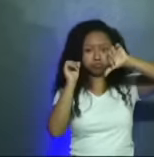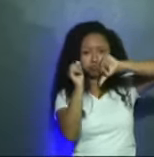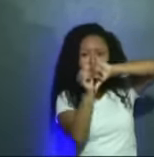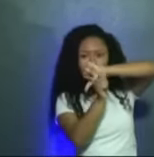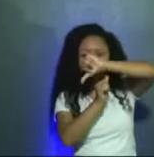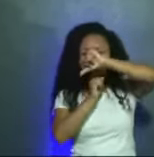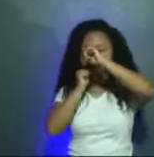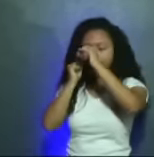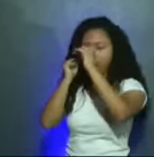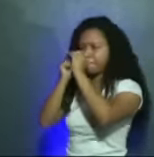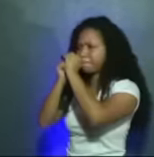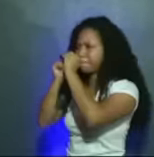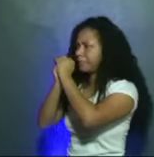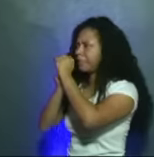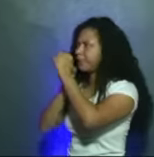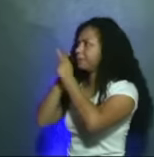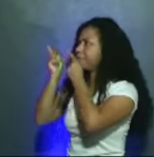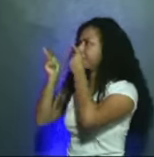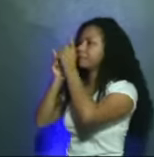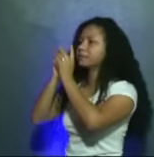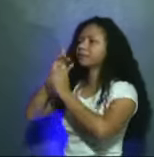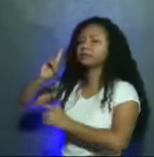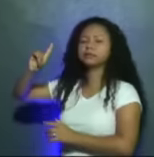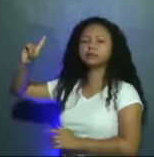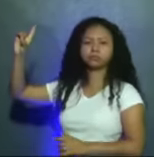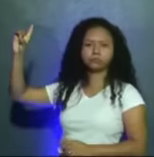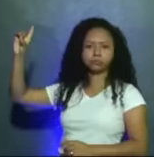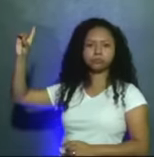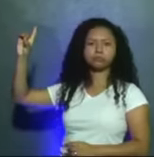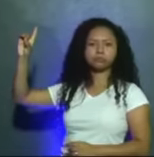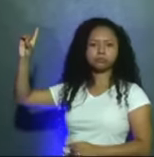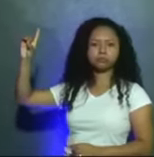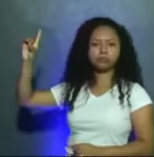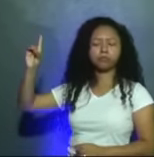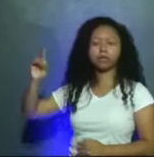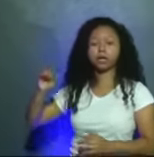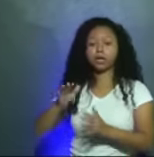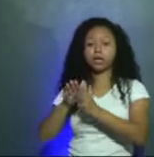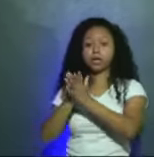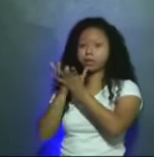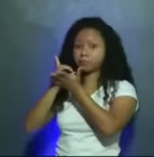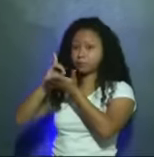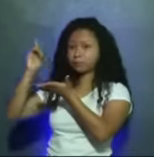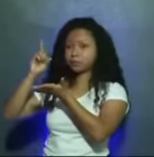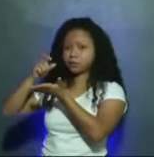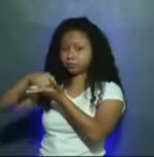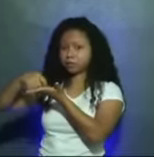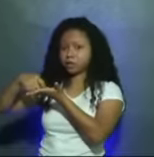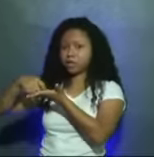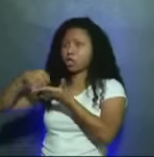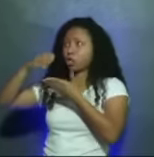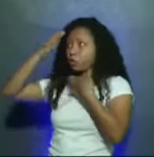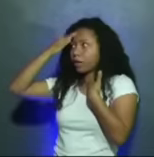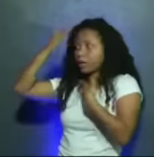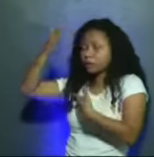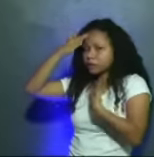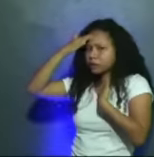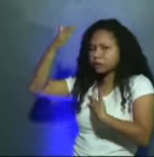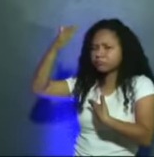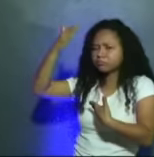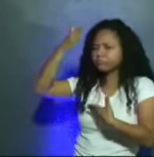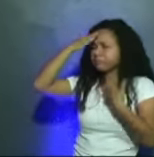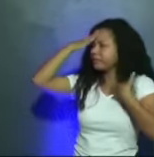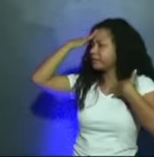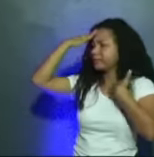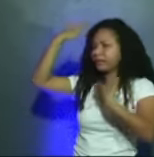fala para Deus, fala tudo para Ele. Aí a Bíblia diz, e com ações de graças, aí agradece. Já pela fé